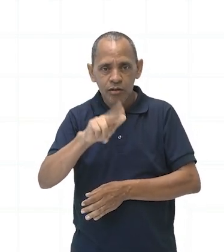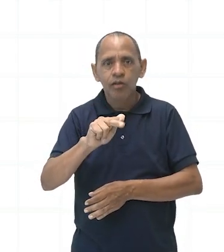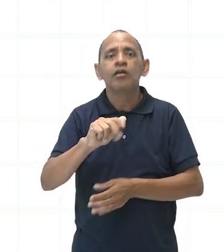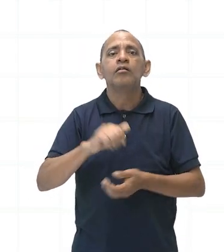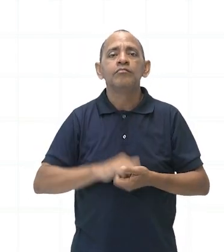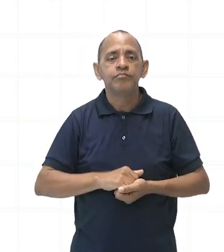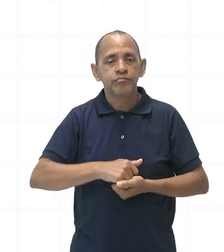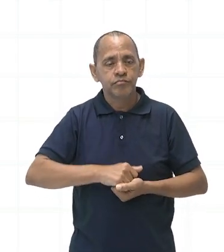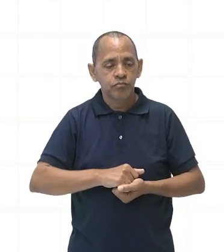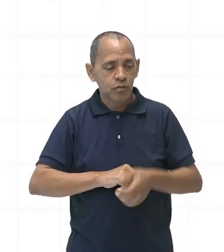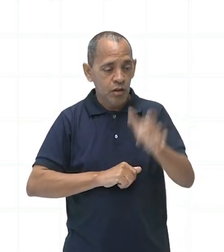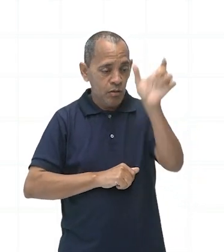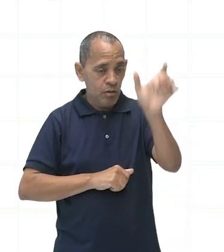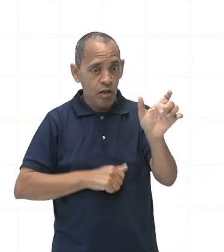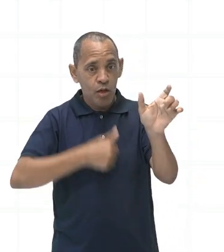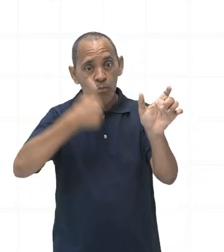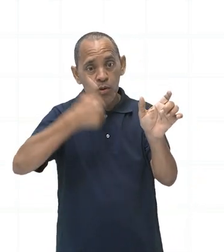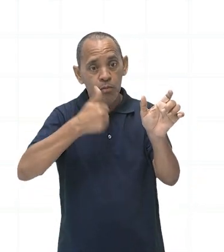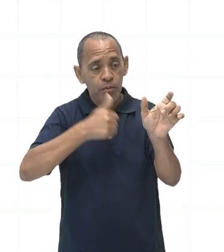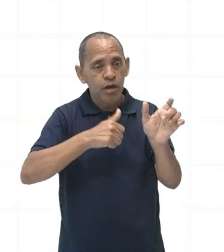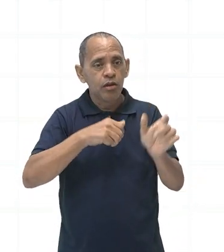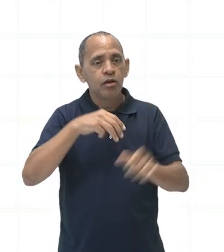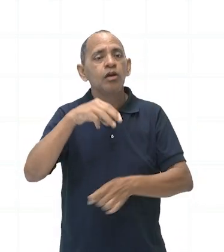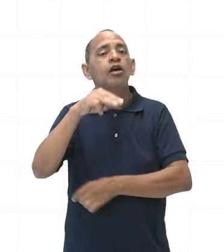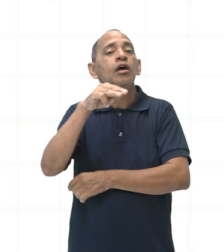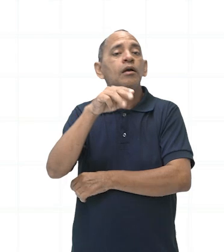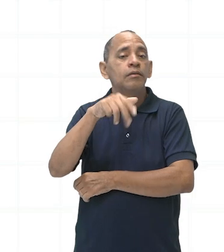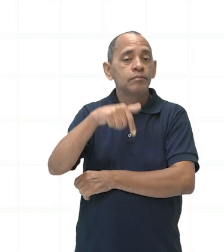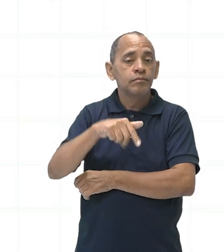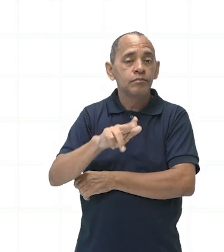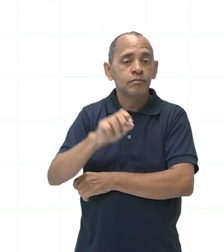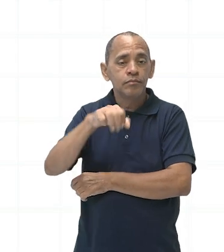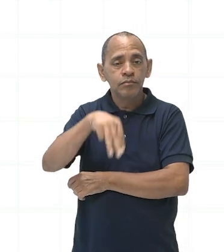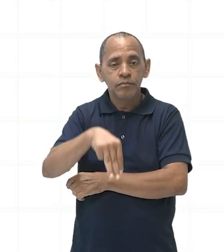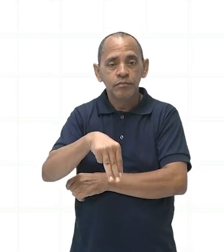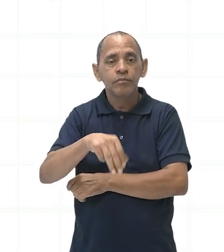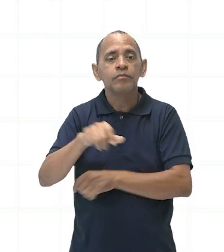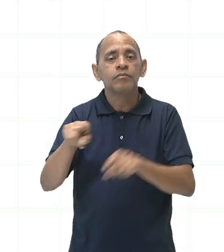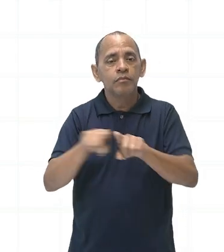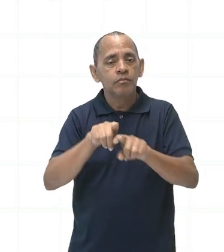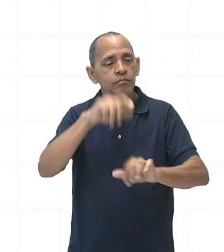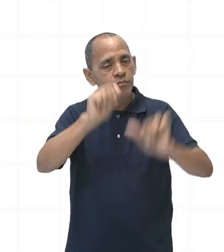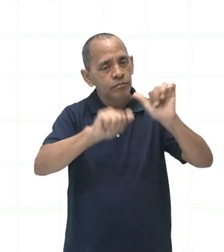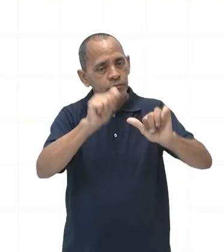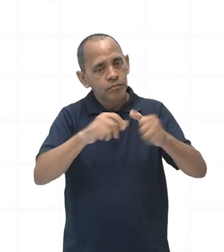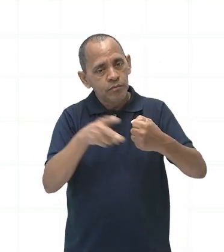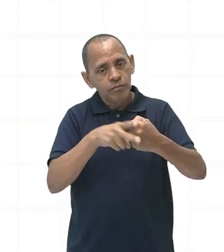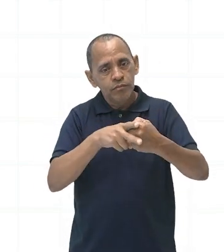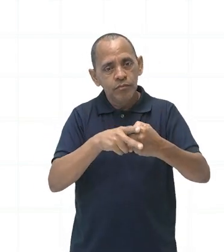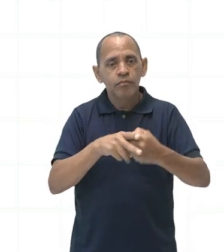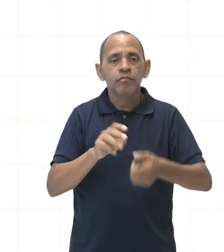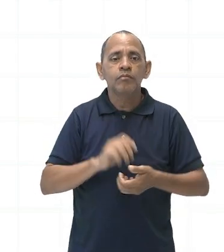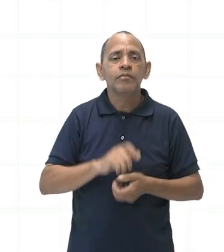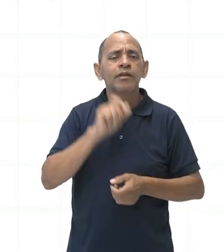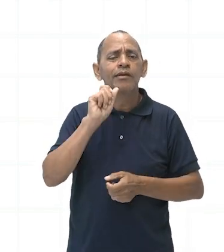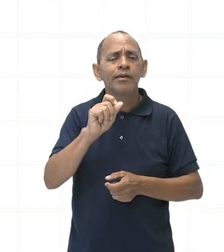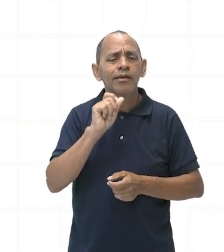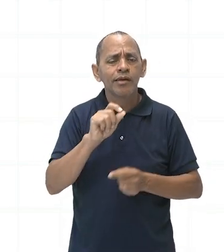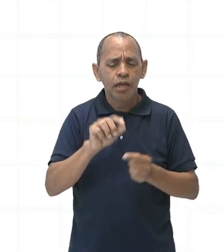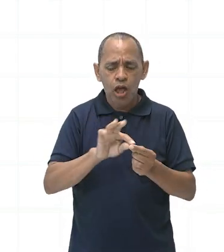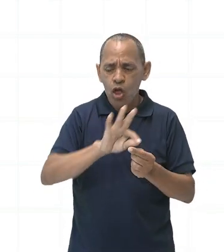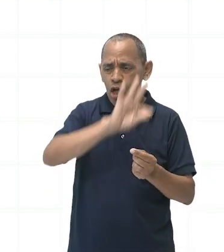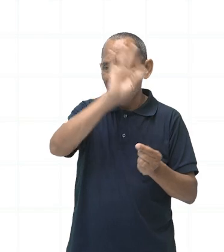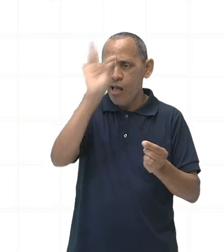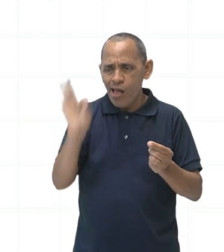na primeira coluna, nós vamos usar o quem ou o que para fazer a pergunta ao verbo, para analisar sobre a quem o verbo se